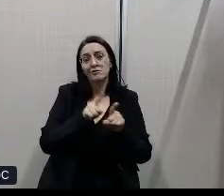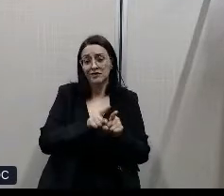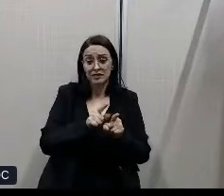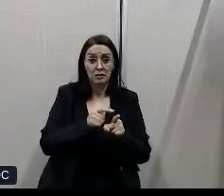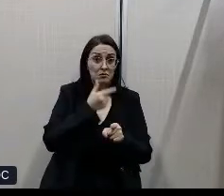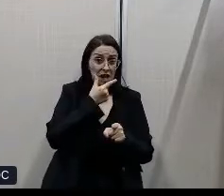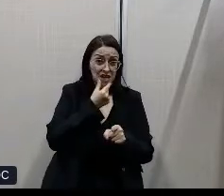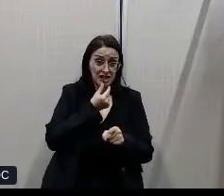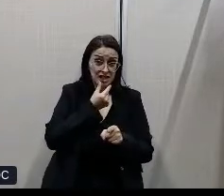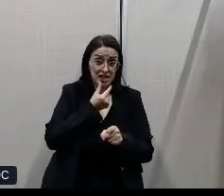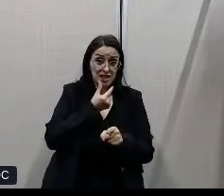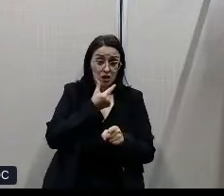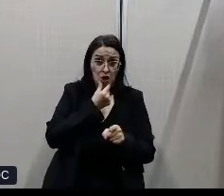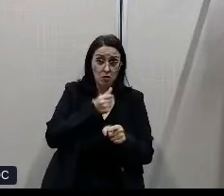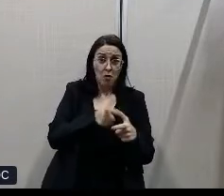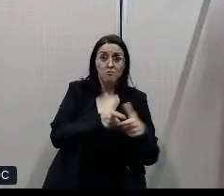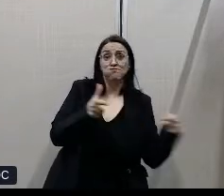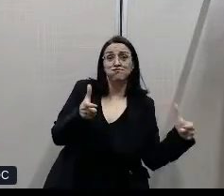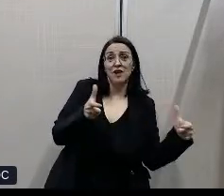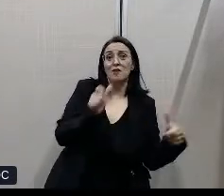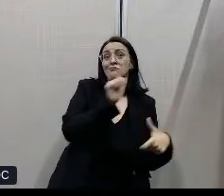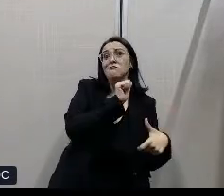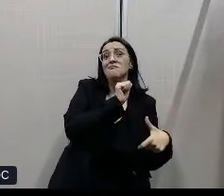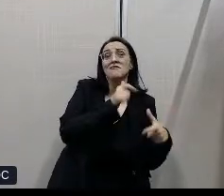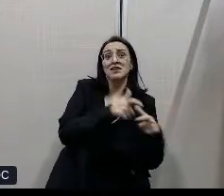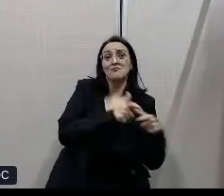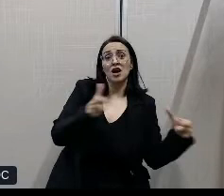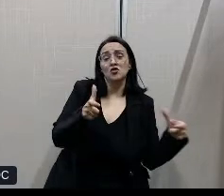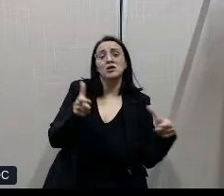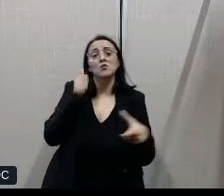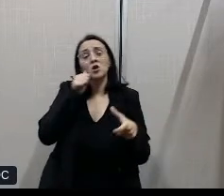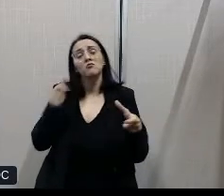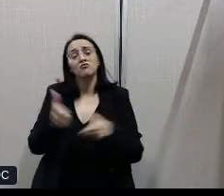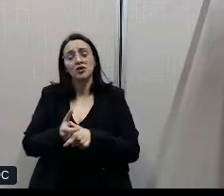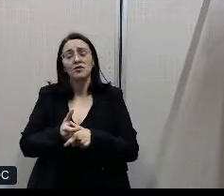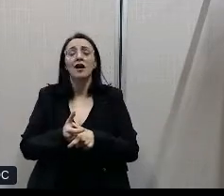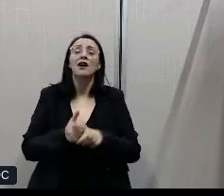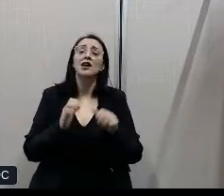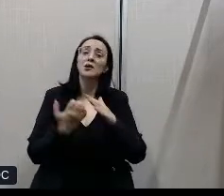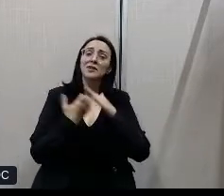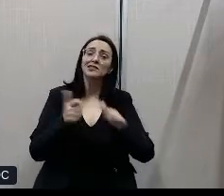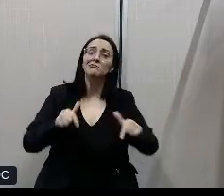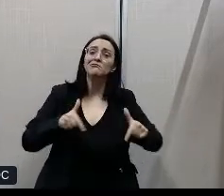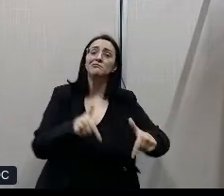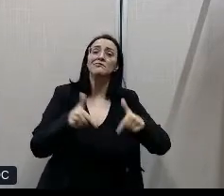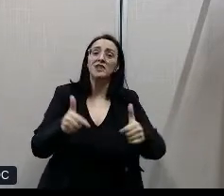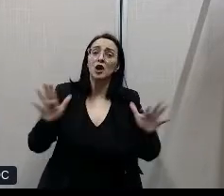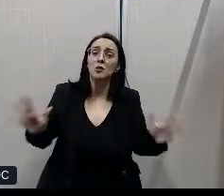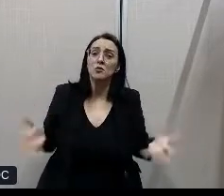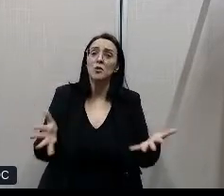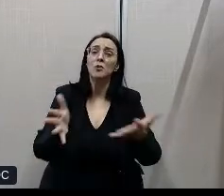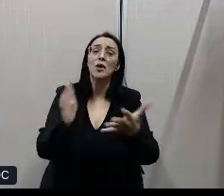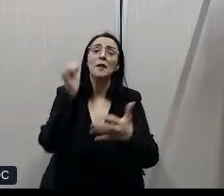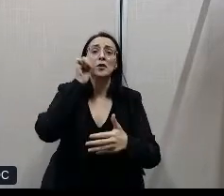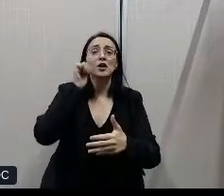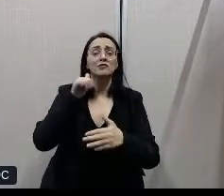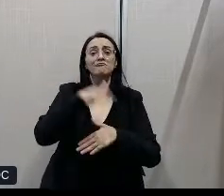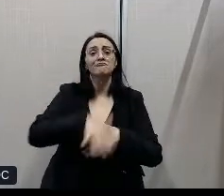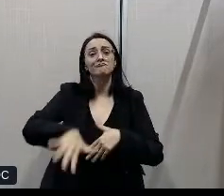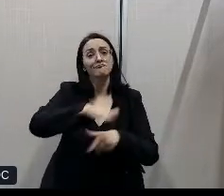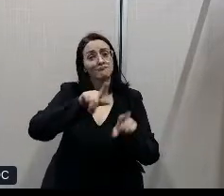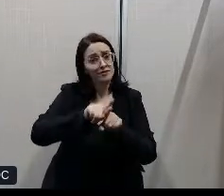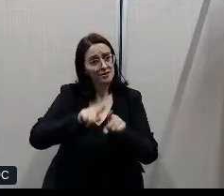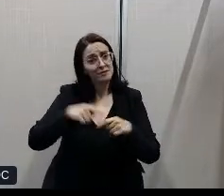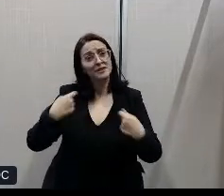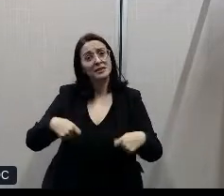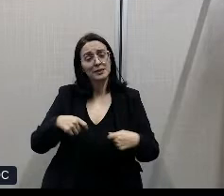aos homens. Então, é necessário que as empresas tomem ações e iniciativas para incentivar a entrada de mulheres na área